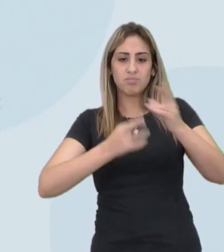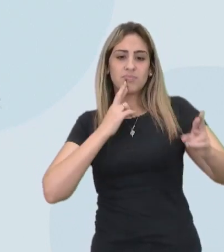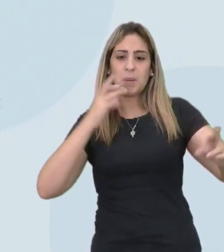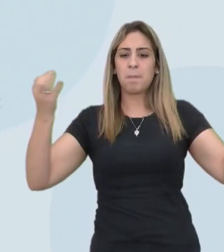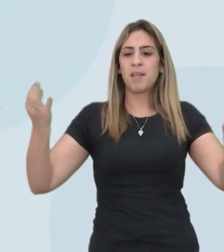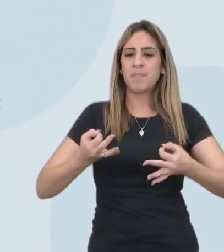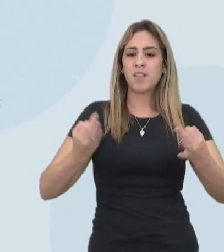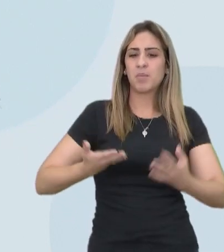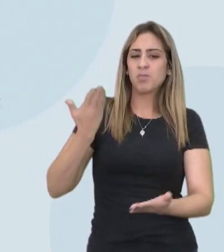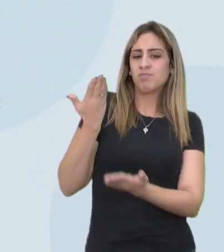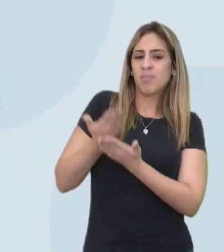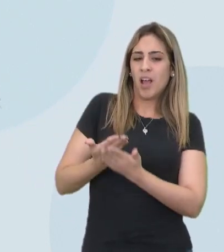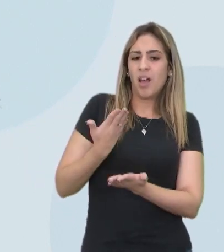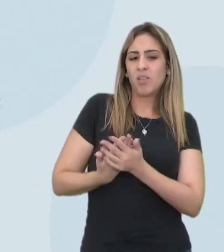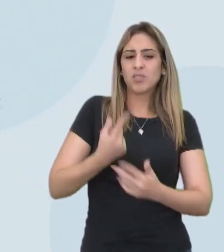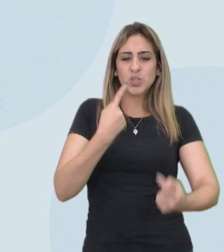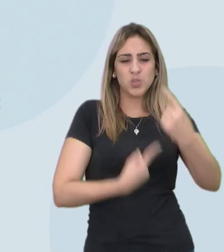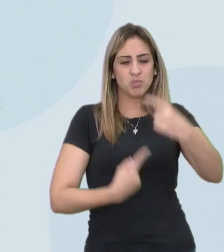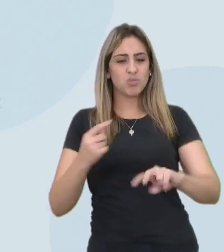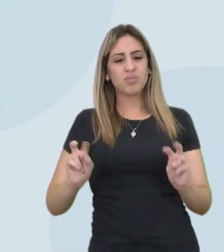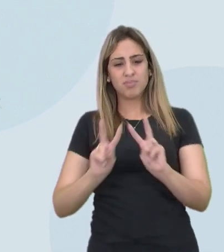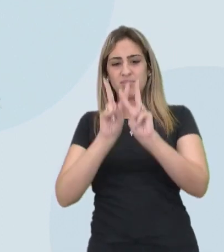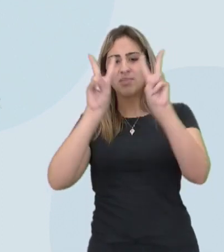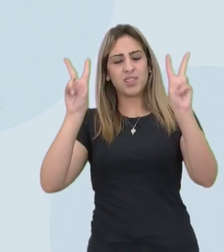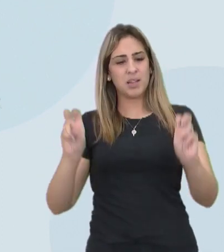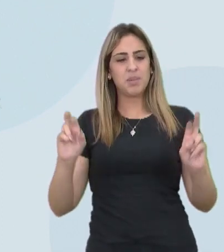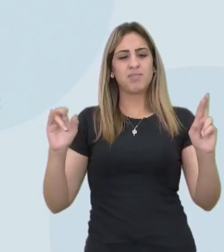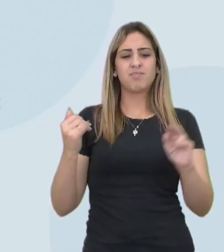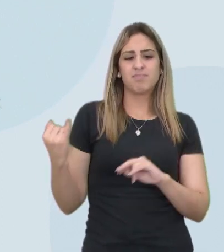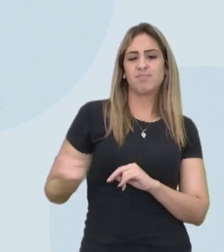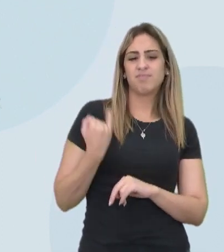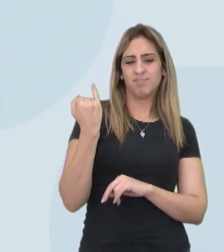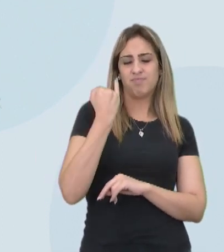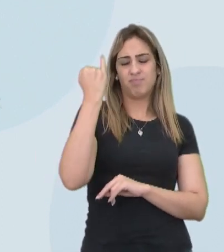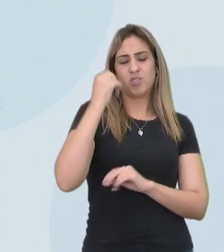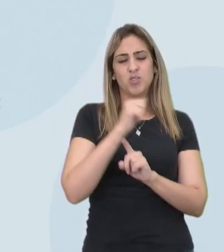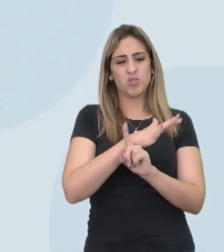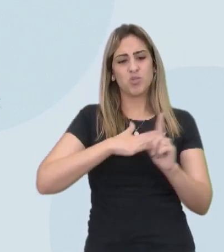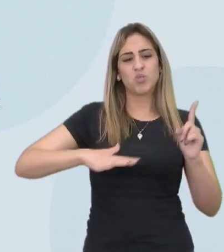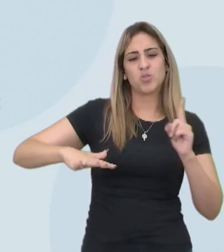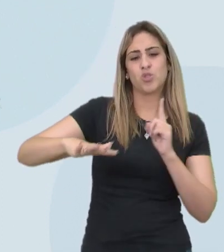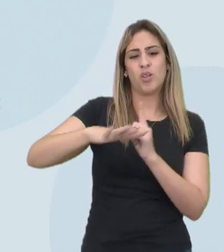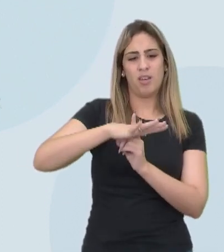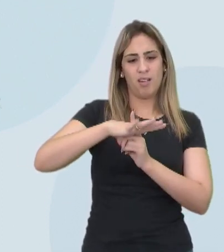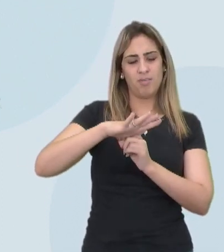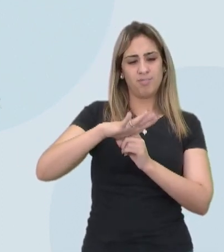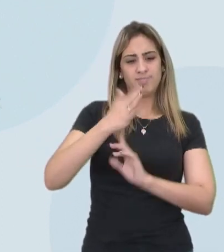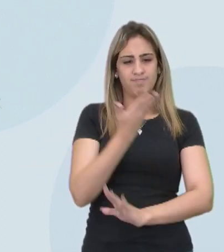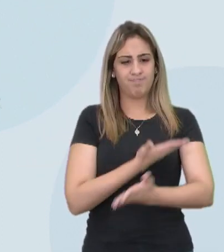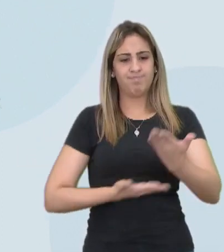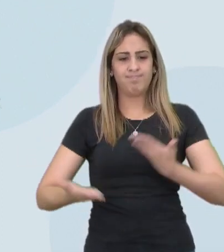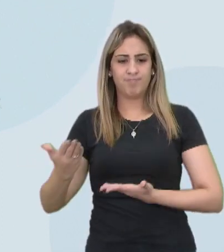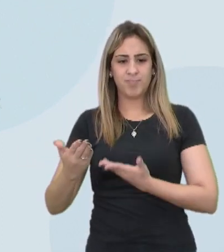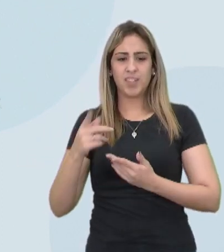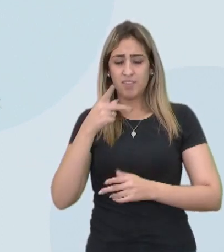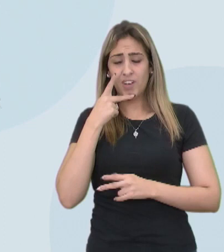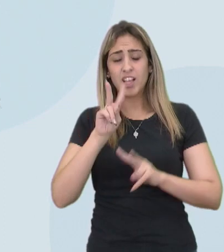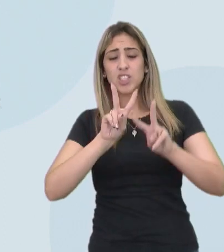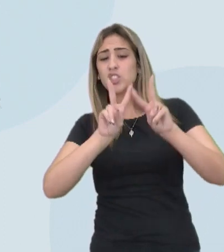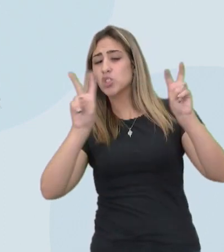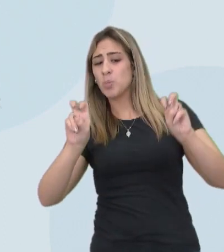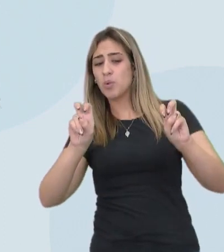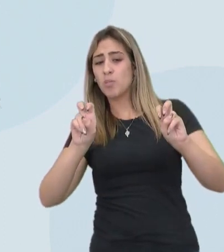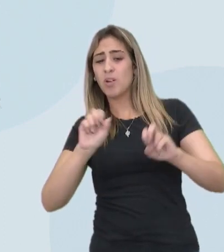respondia perfeitamente à habilidade da aula. Discutir um tema de relevância social e falar